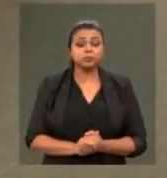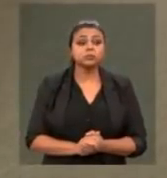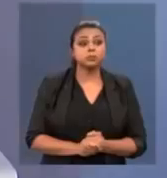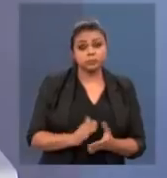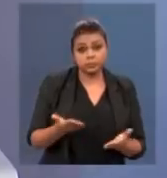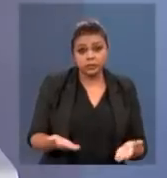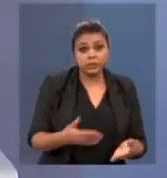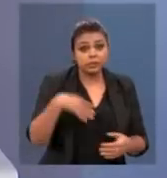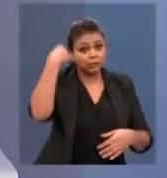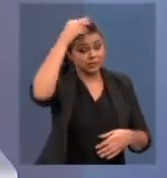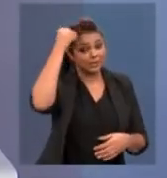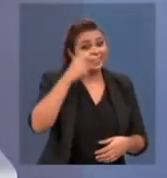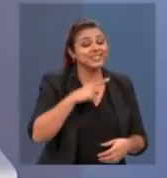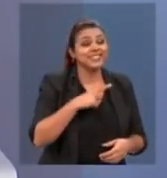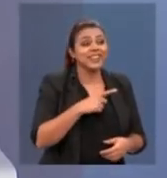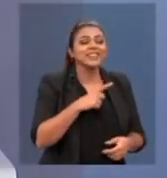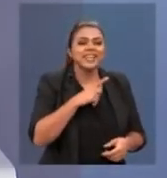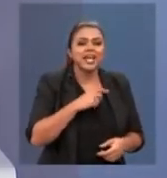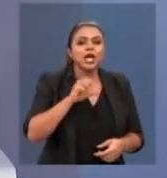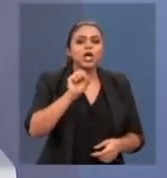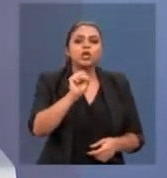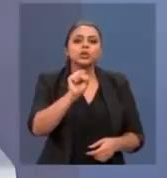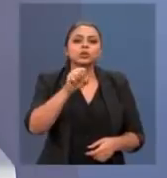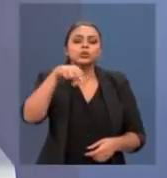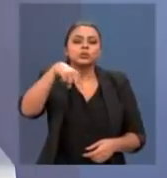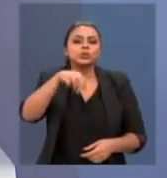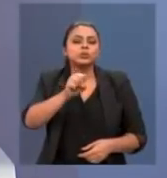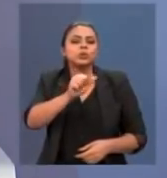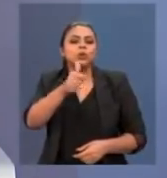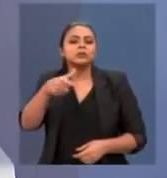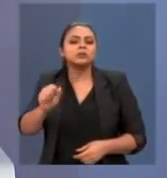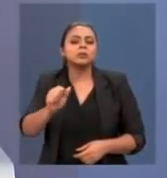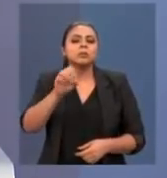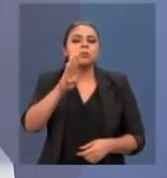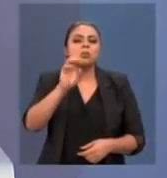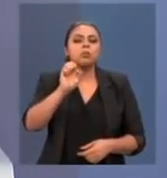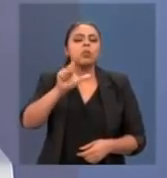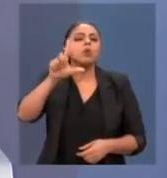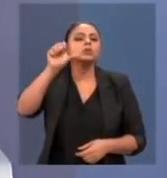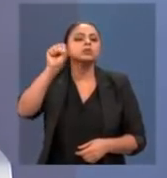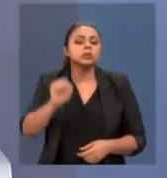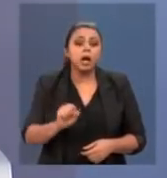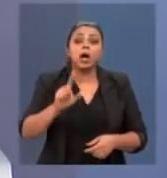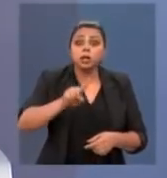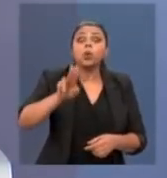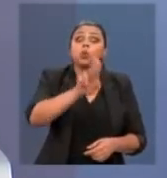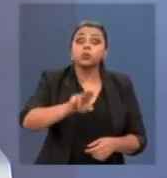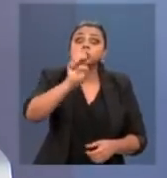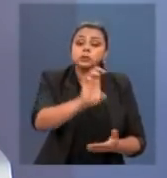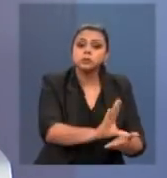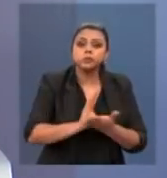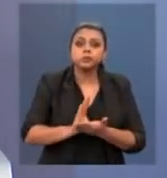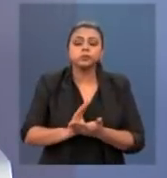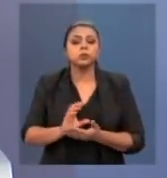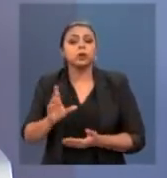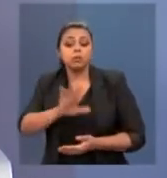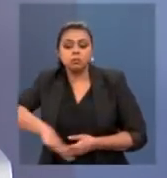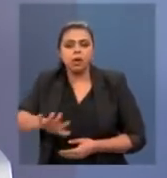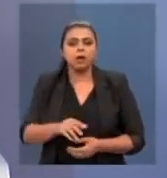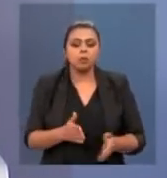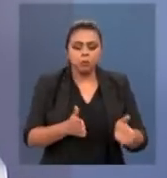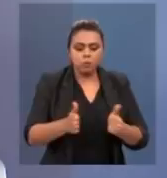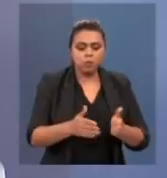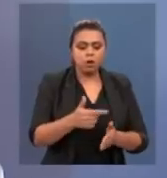bolsa tem tirado 34 milhões da educação pública vai botar a educação privada de nível superior só no ano de 2011